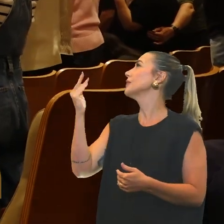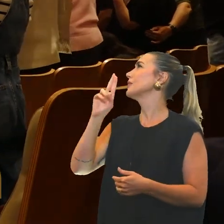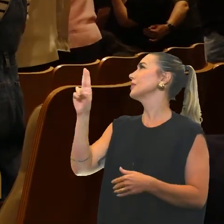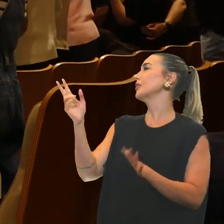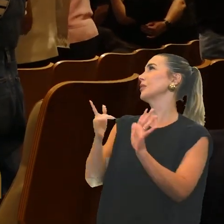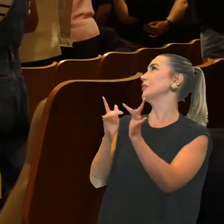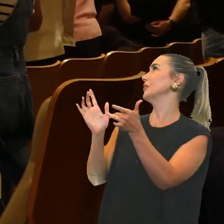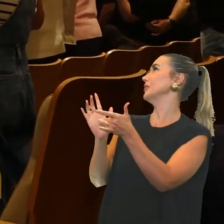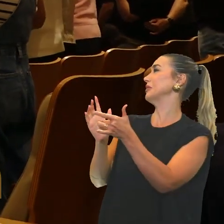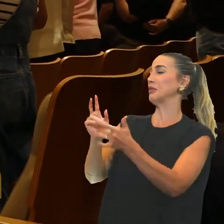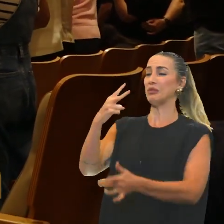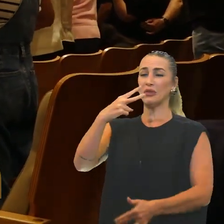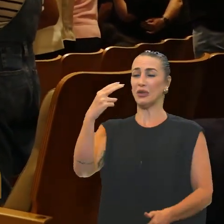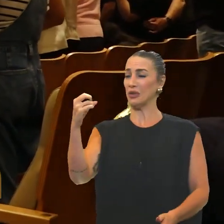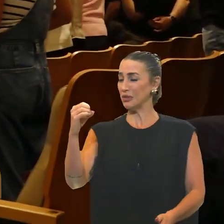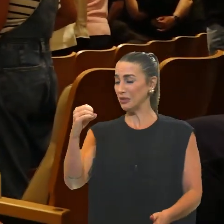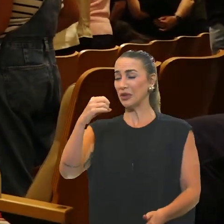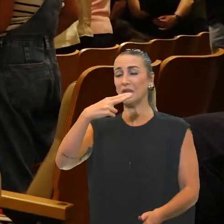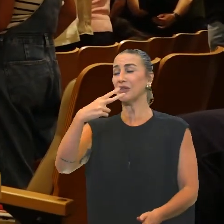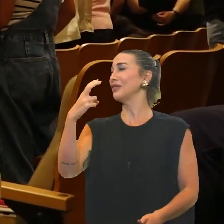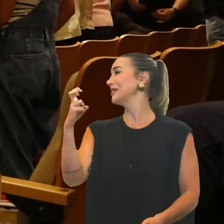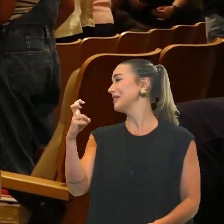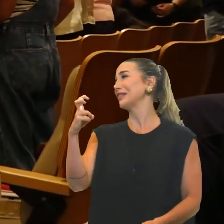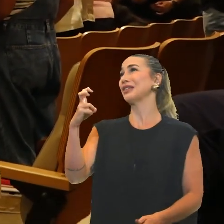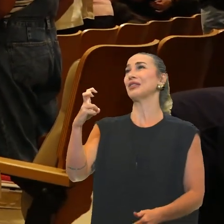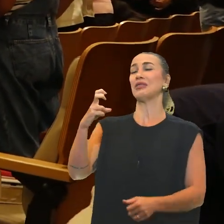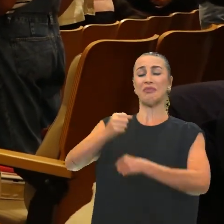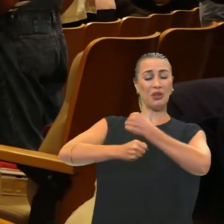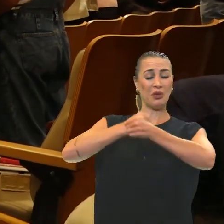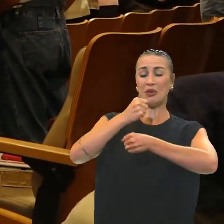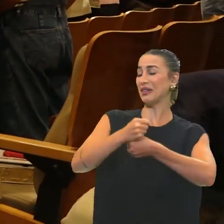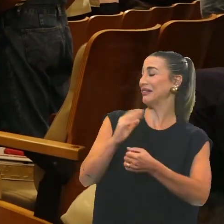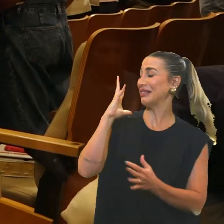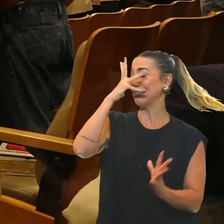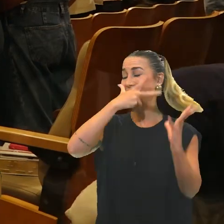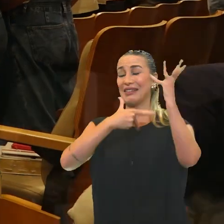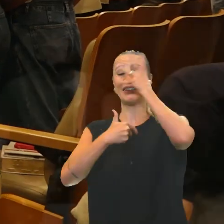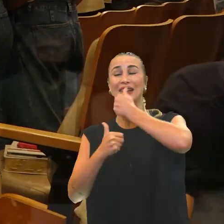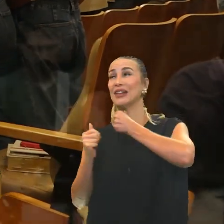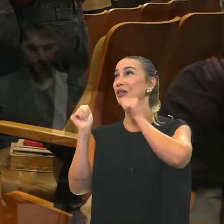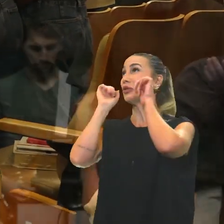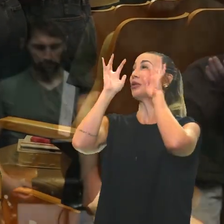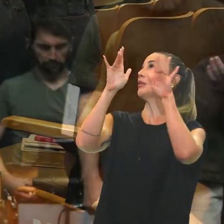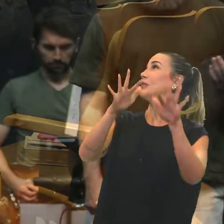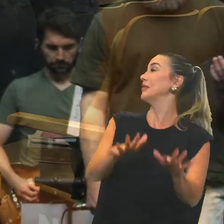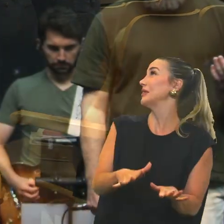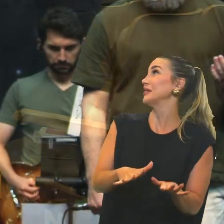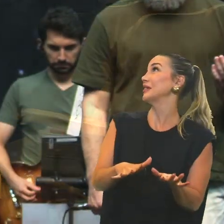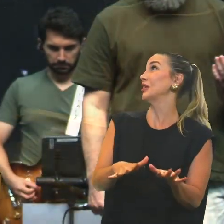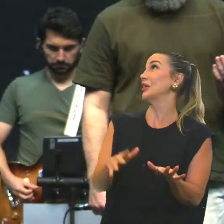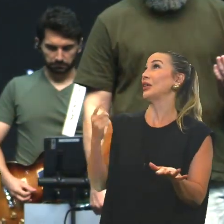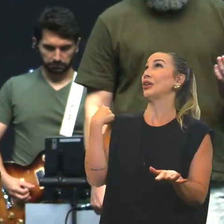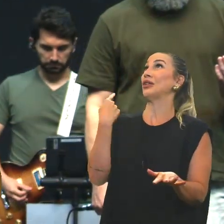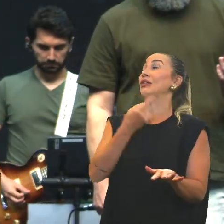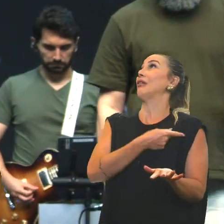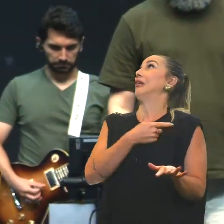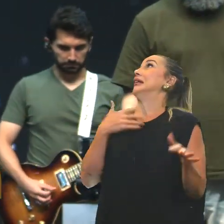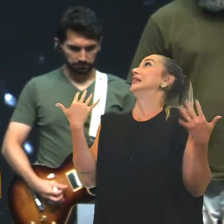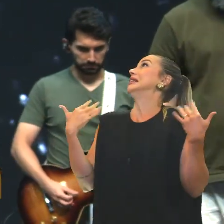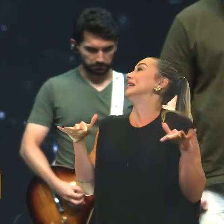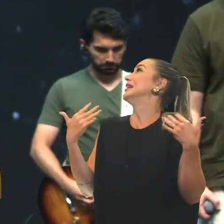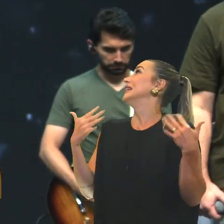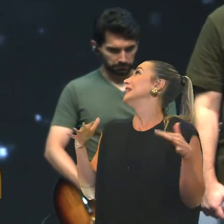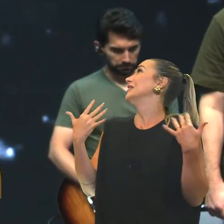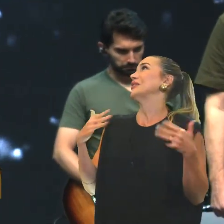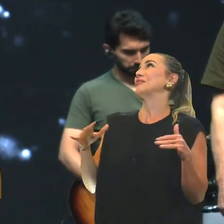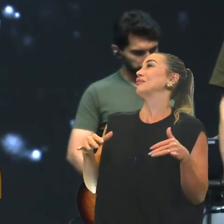um ano lindo, abençoado, surpreendente na casa de cada homem e mulher, de cada